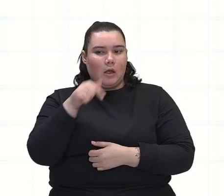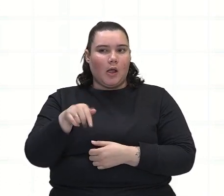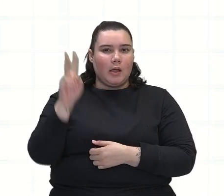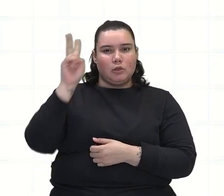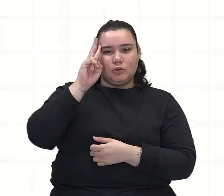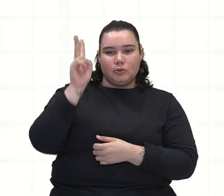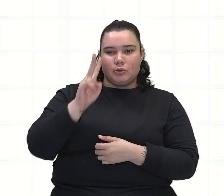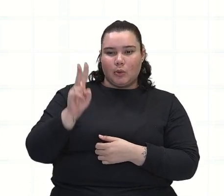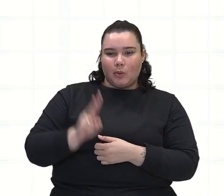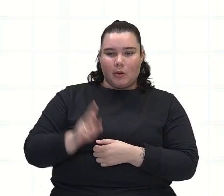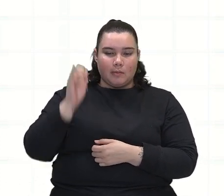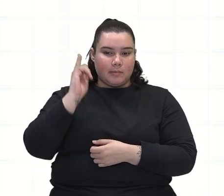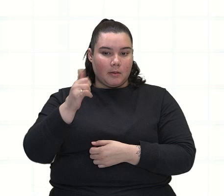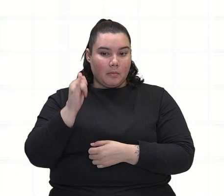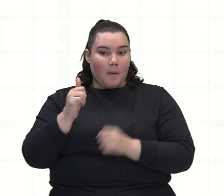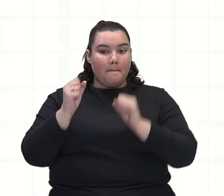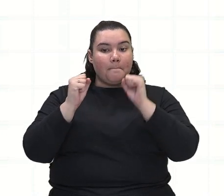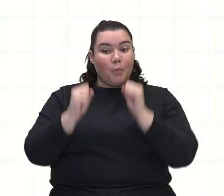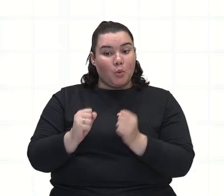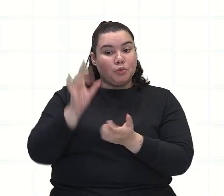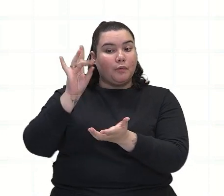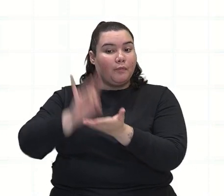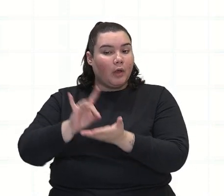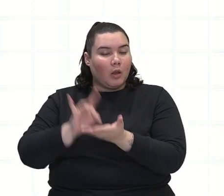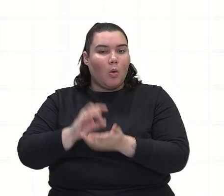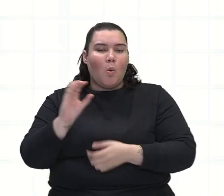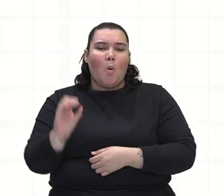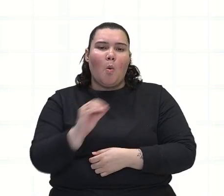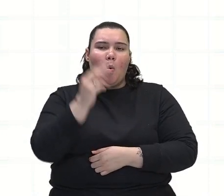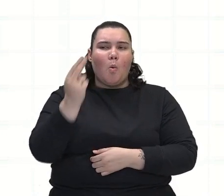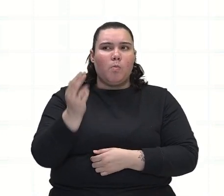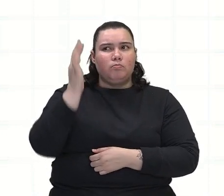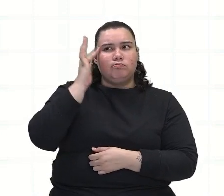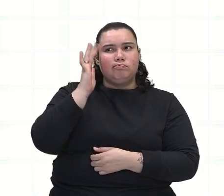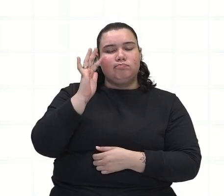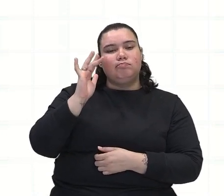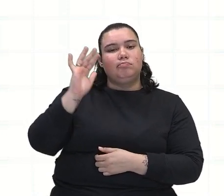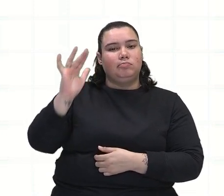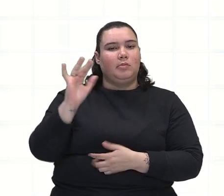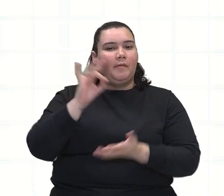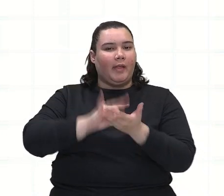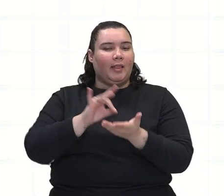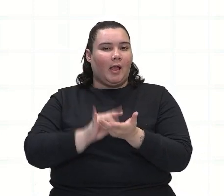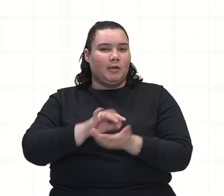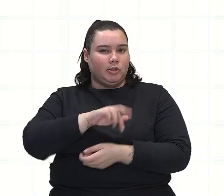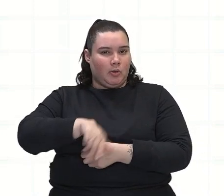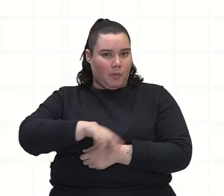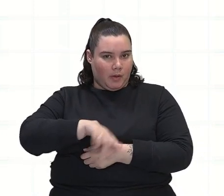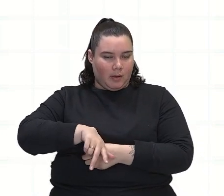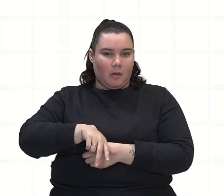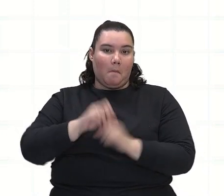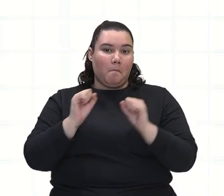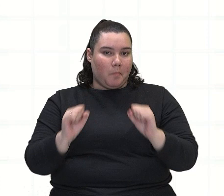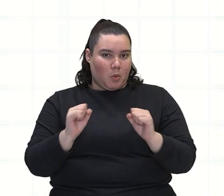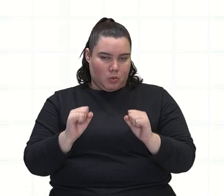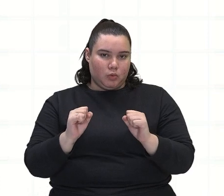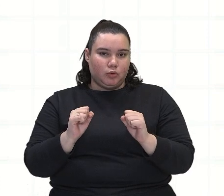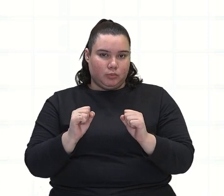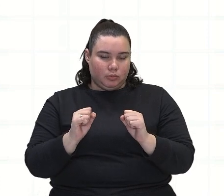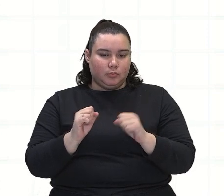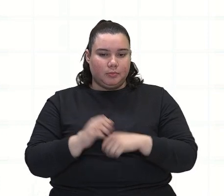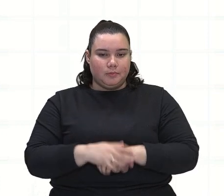história, ela pode ser real ou imaginária, tá? A história contada, o relato contado pode ser real ou